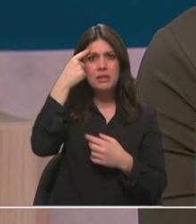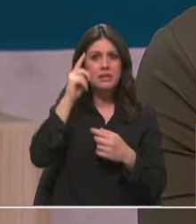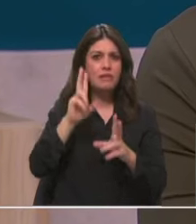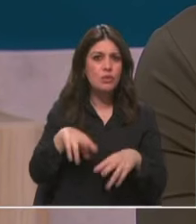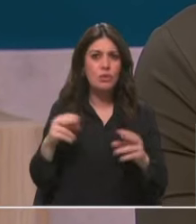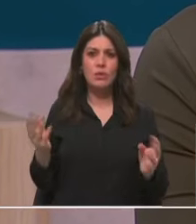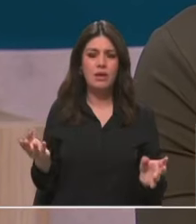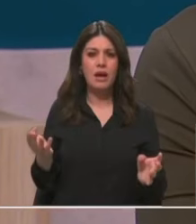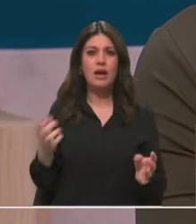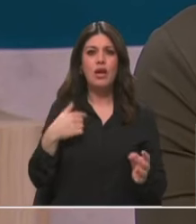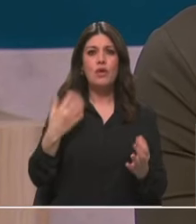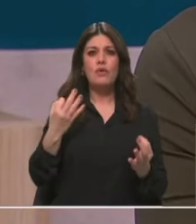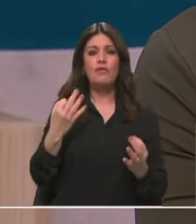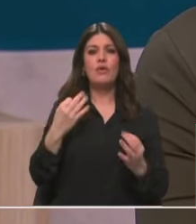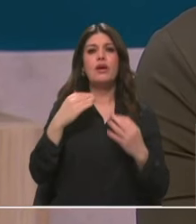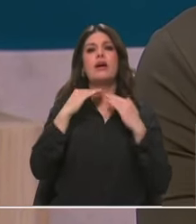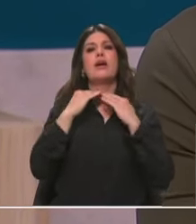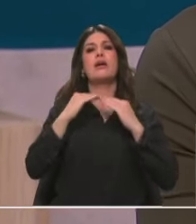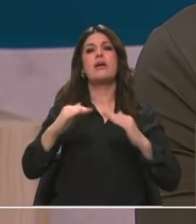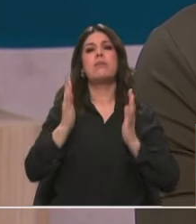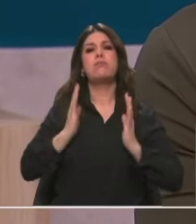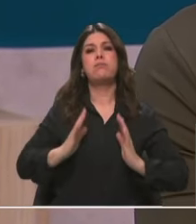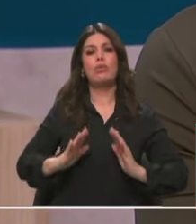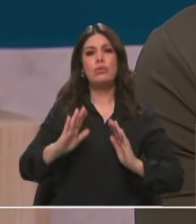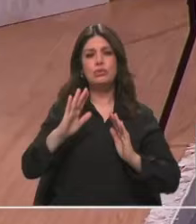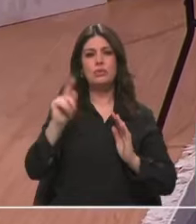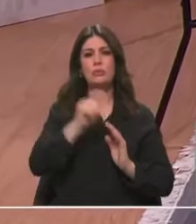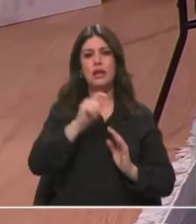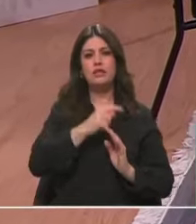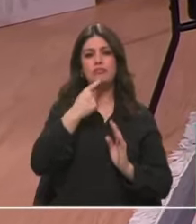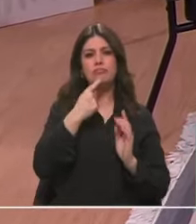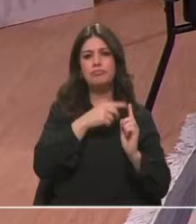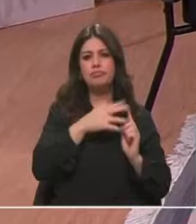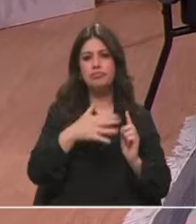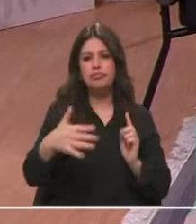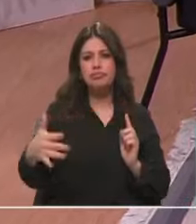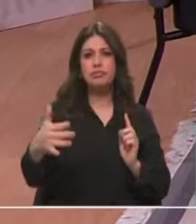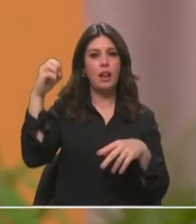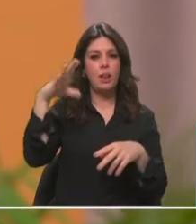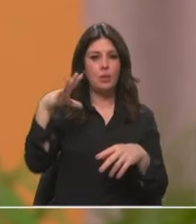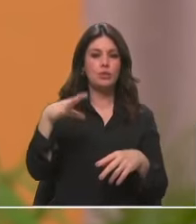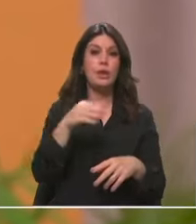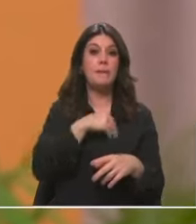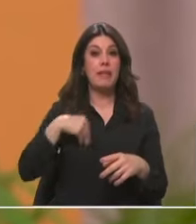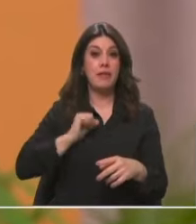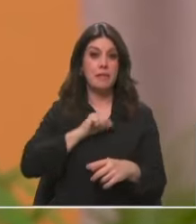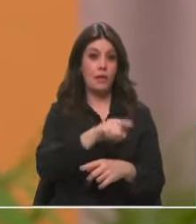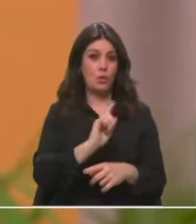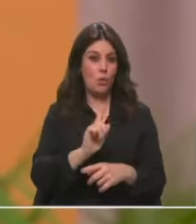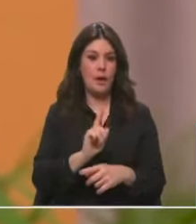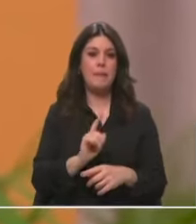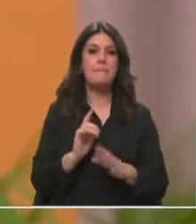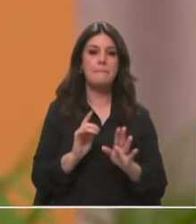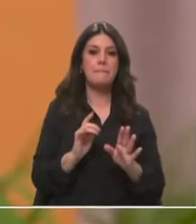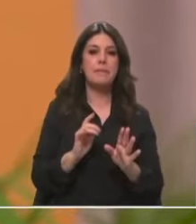nunca iria imaginar que podia perder a minha filha faltava uma semana para ela nascer já estava tudo pronto já tinha o parte marcado já entrei para a at triagem o meu